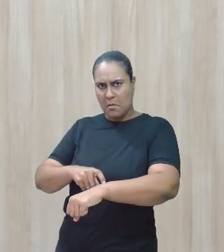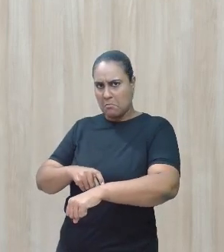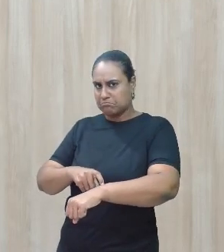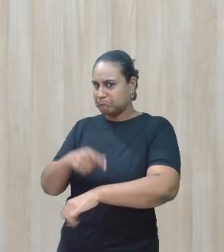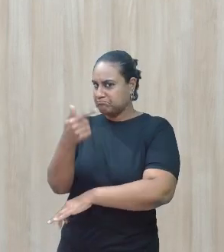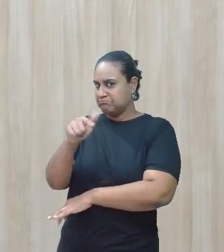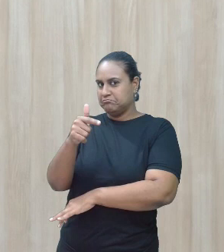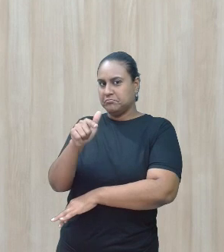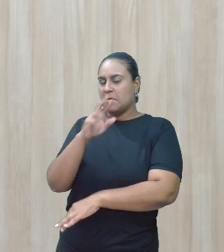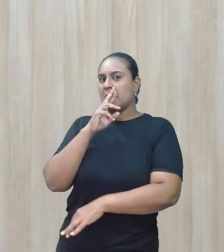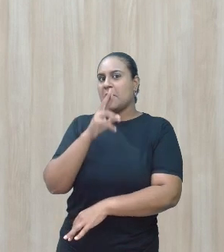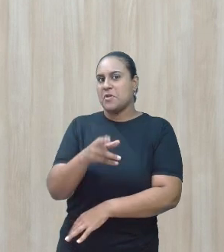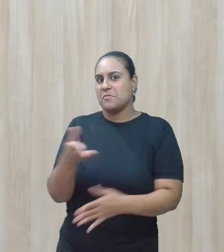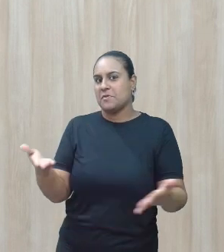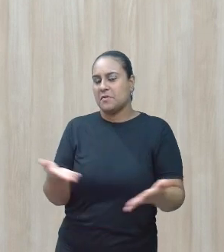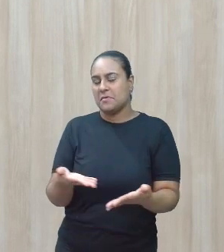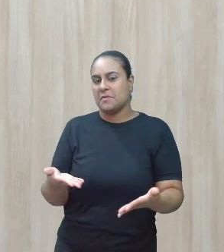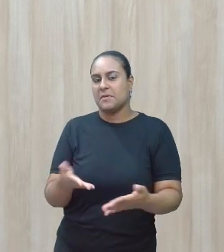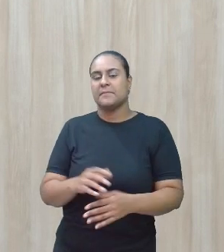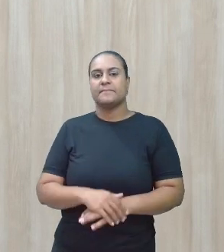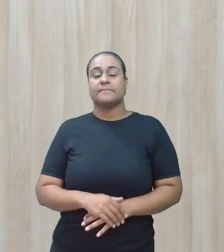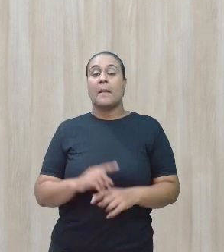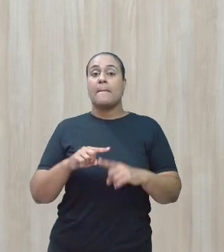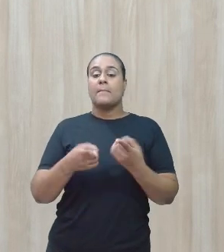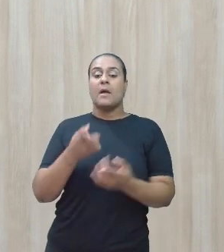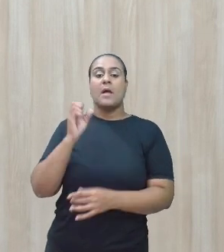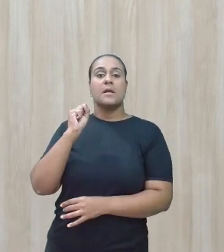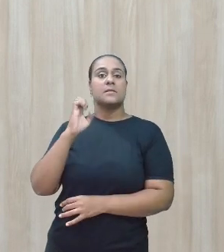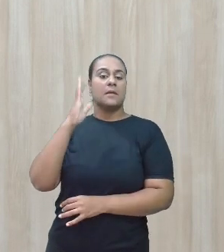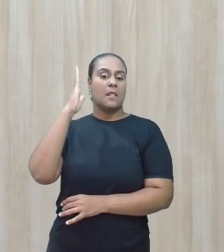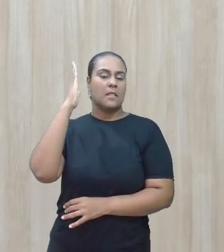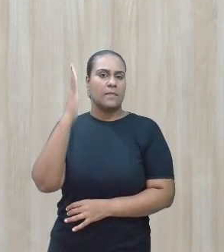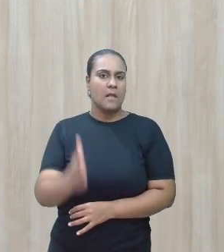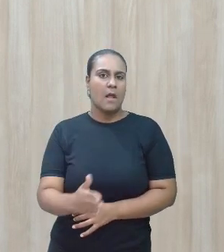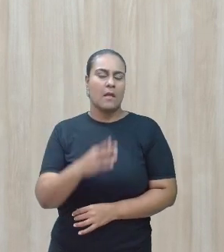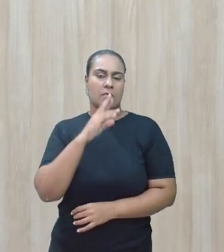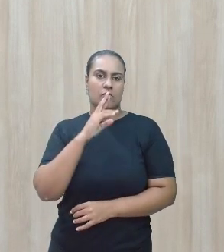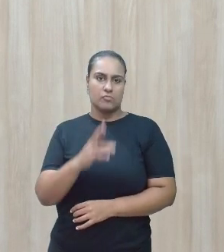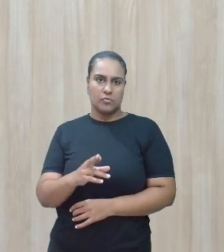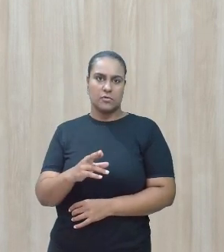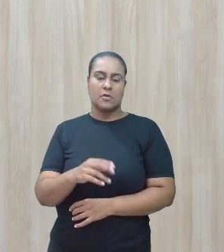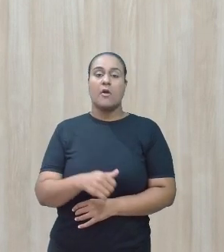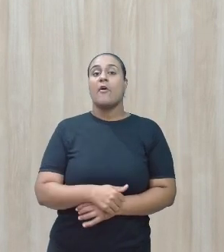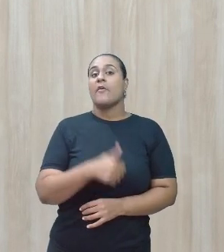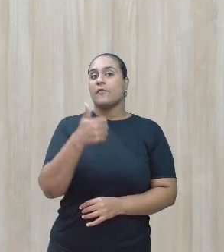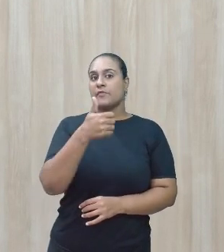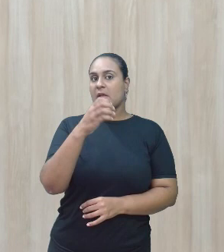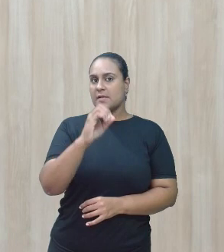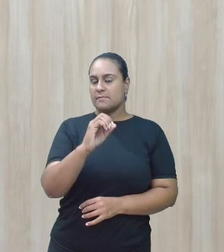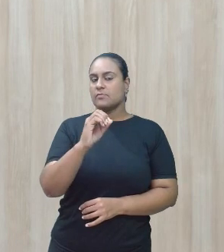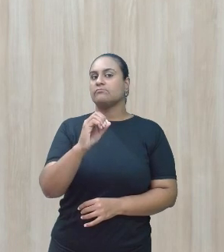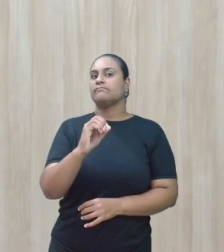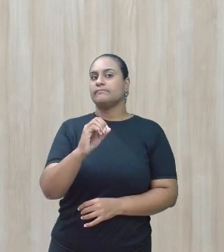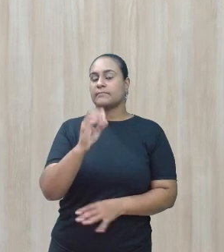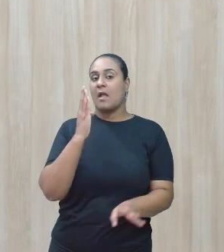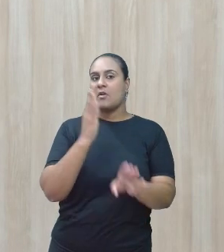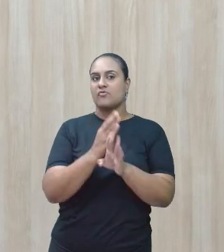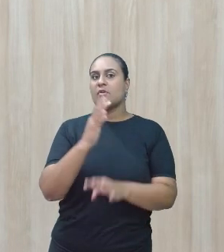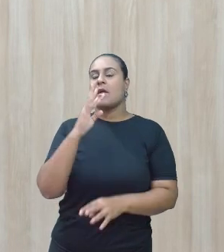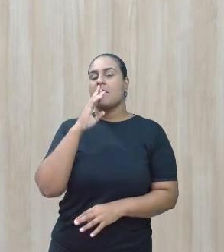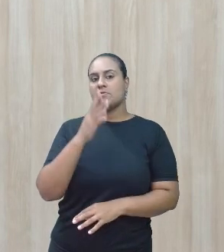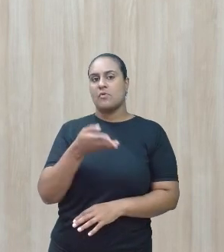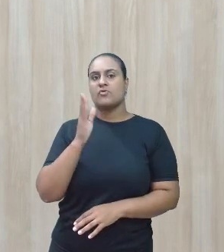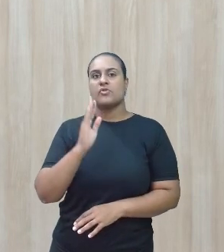dar essa resposta. Mas quando a gente vai direto, observa que eu fui até o 10º, já estou indo até o 100º